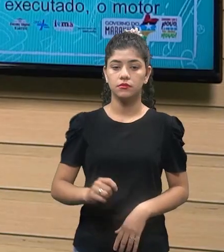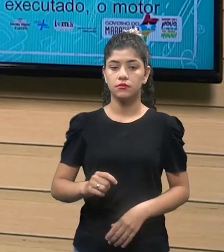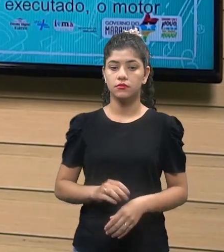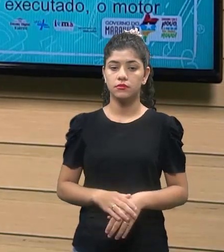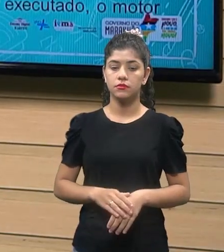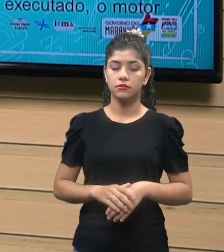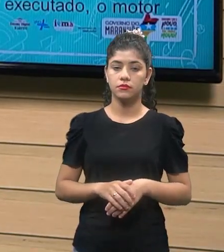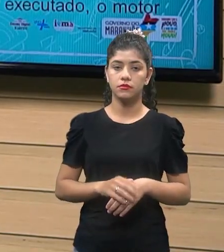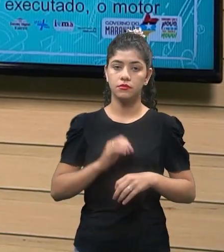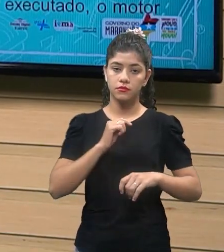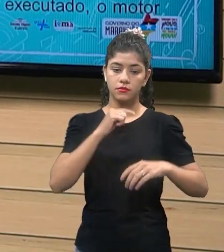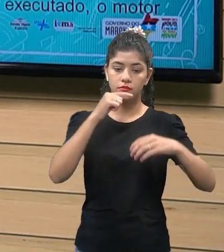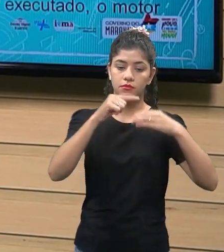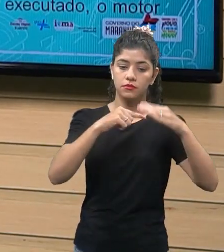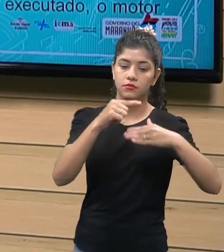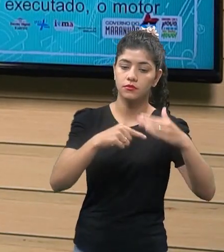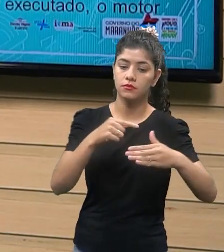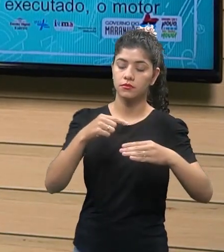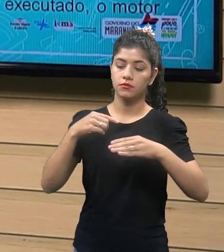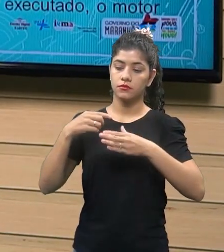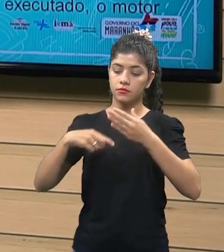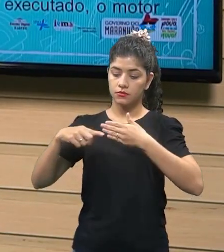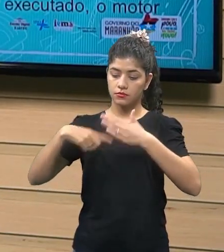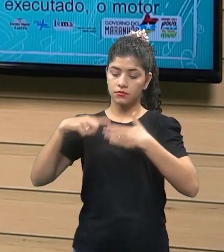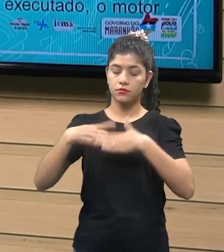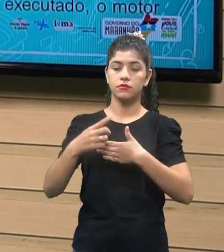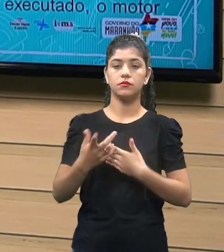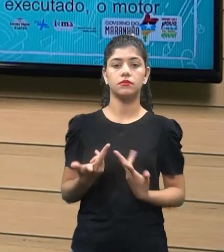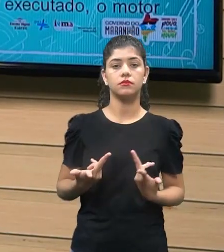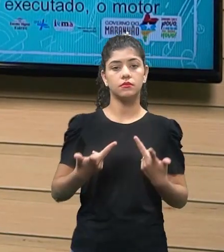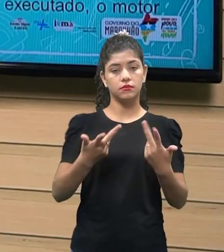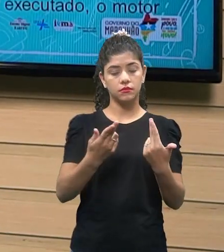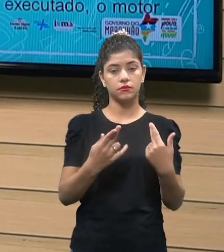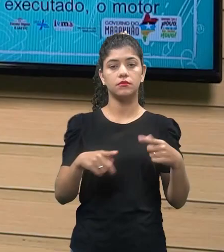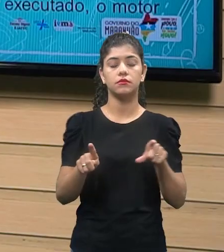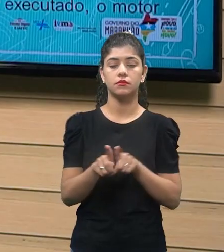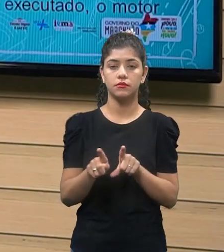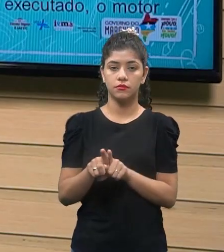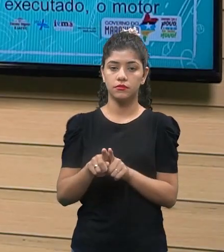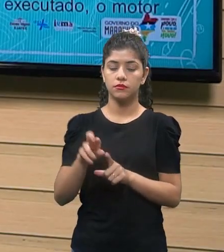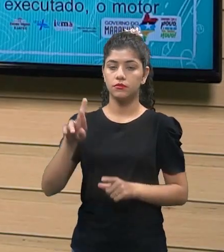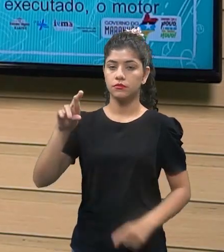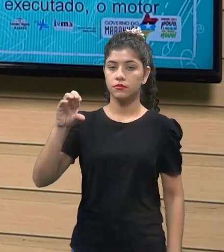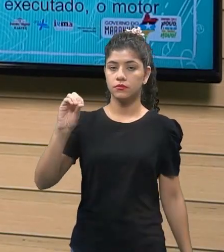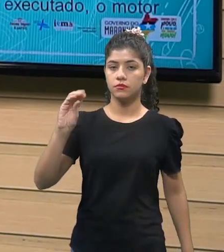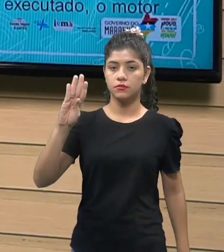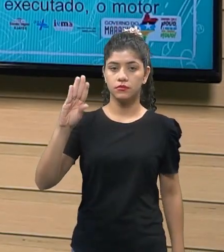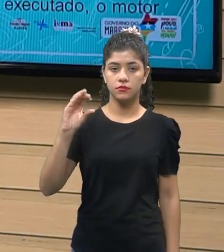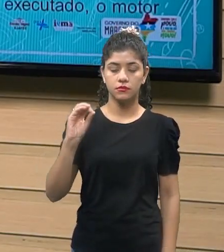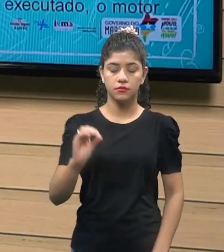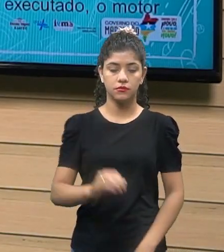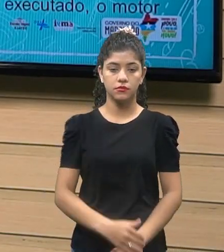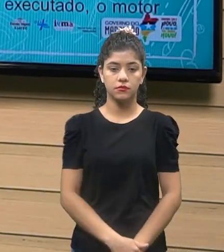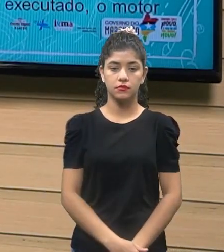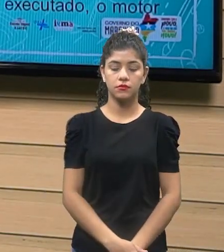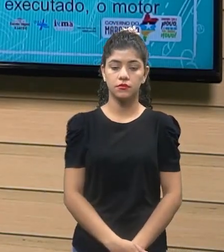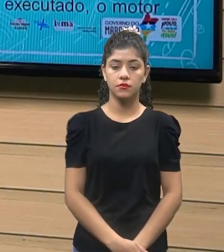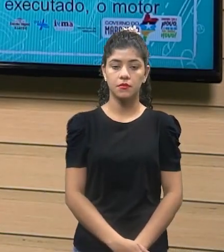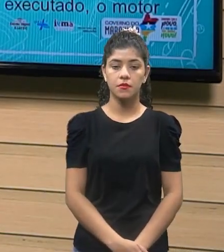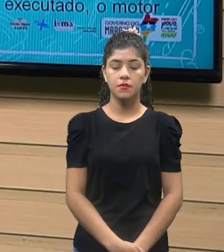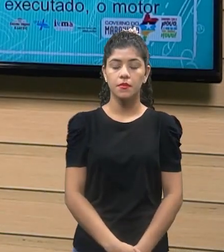outras duas se desloquem, nós vamos ter algo semelhante em um robô. Tá? Então, ele vai ter